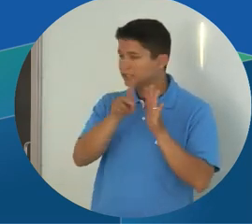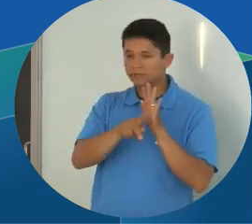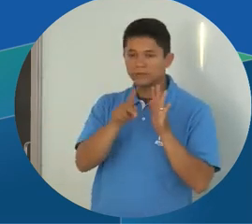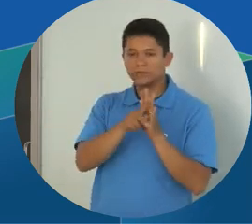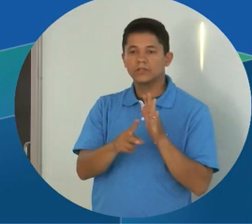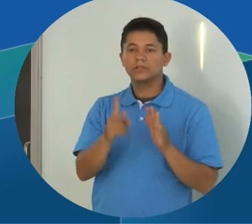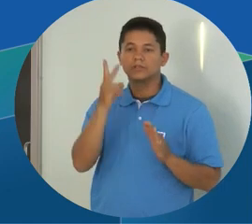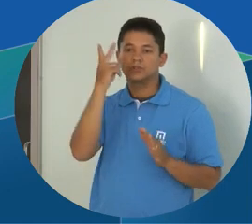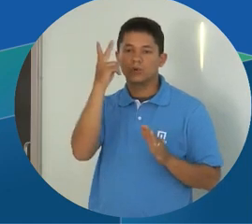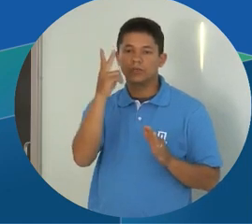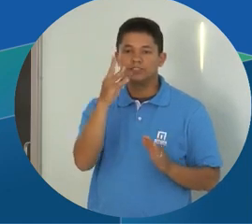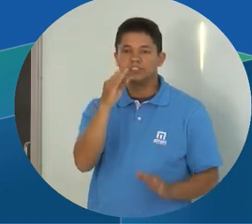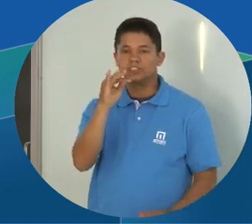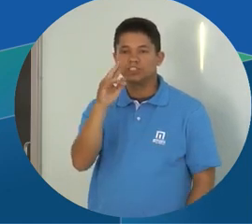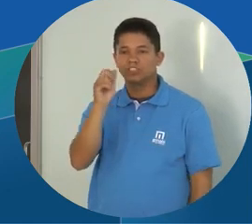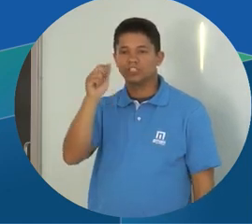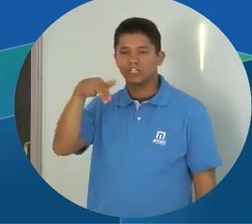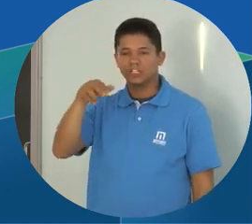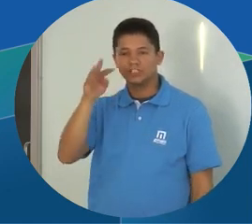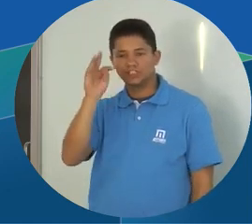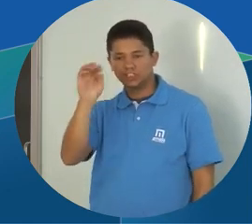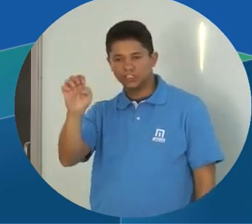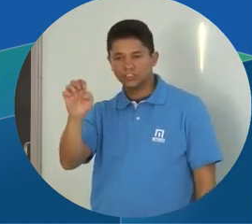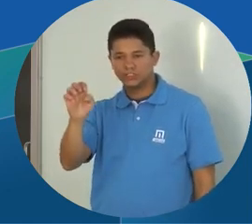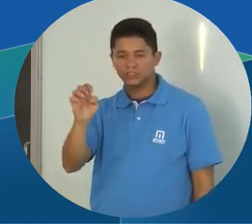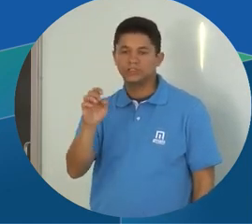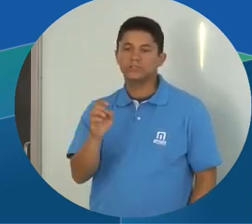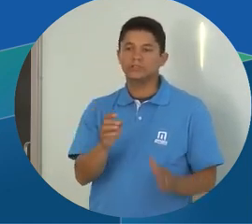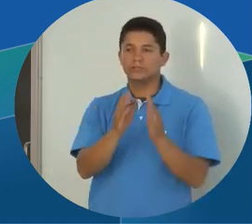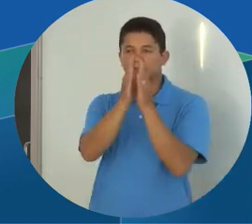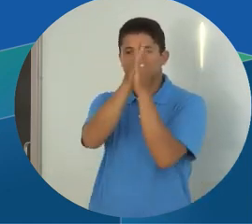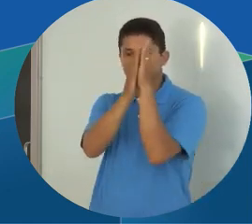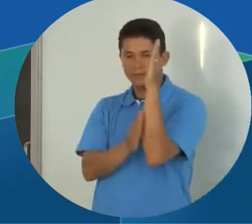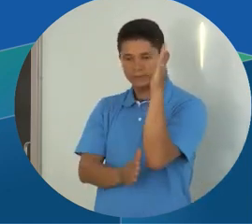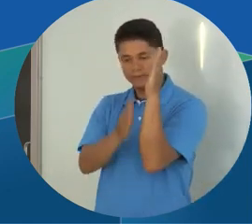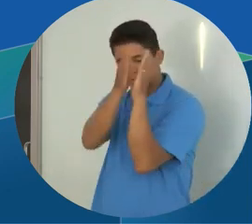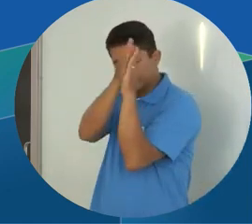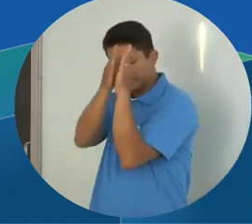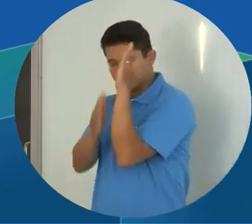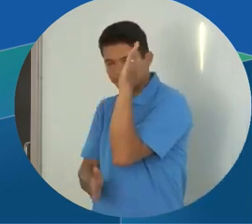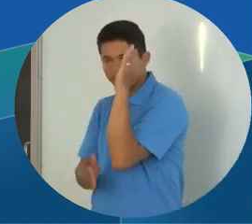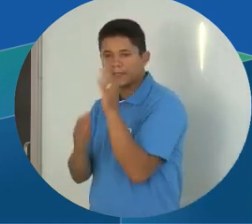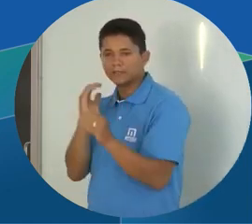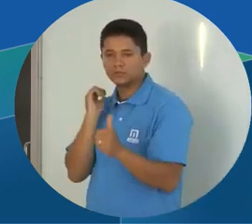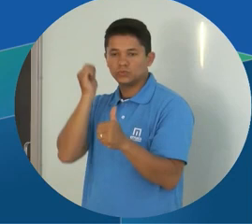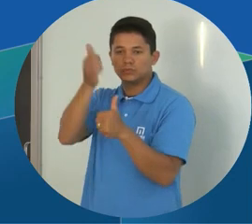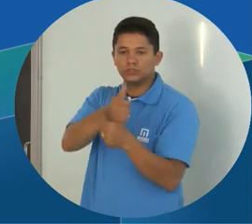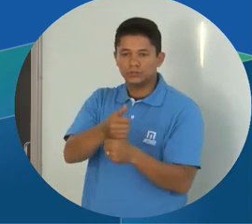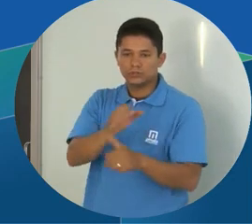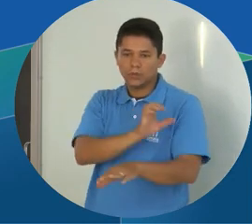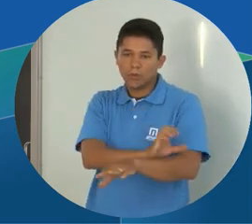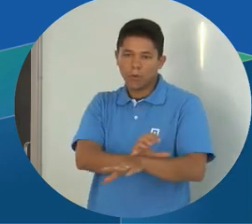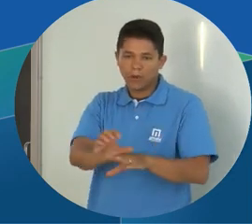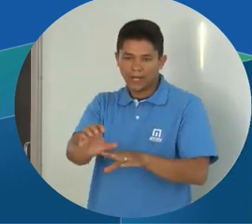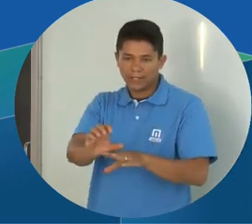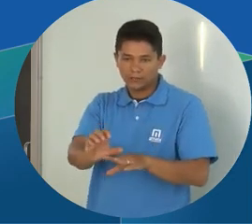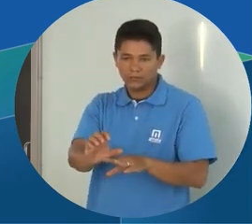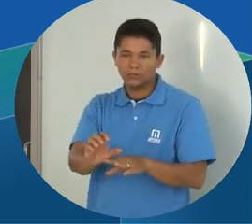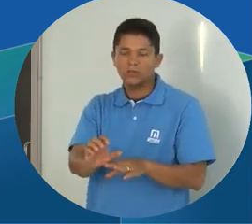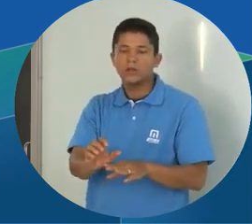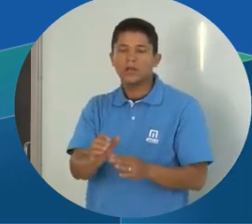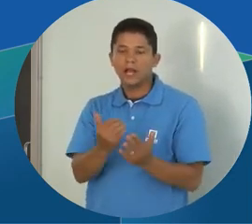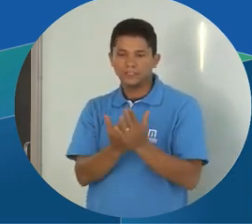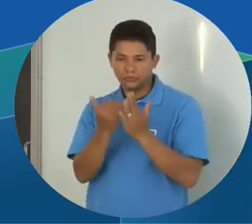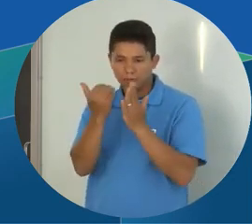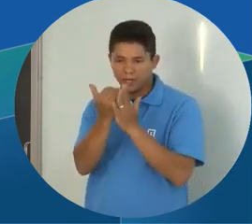tirantes para introduzir esse peso, em substituição ao concreto adicional. Existe essa hipótese